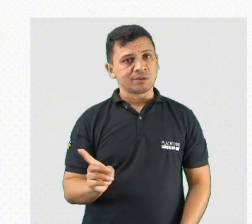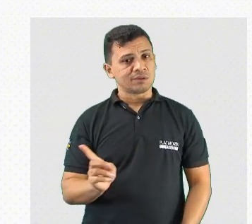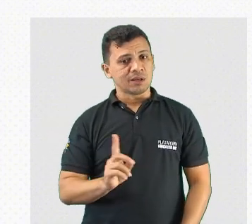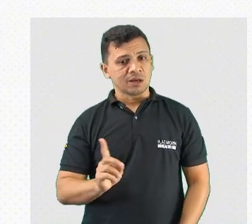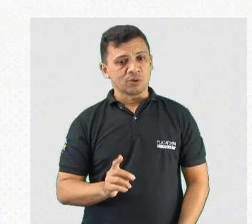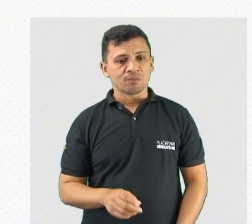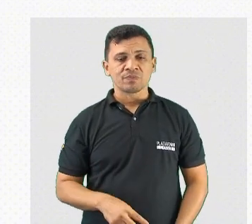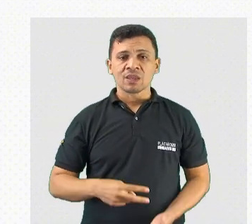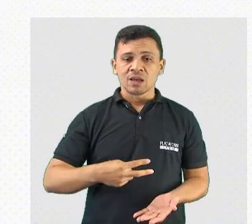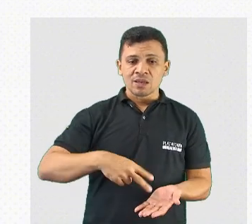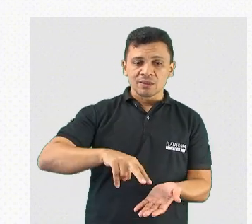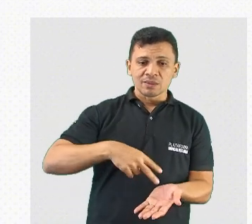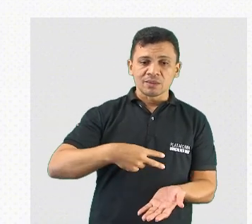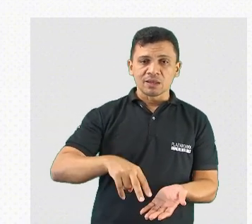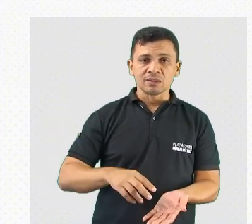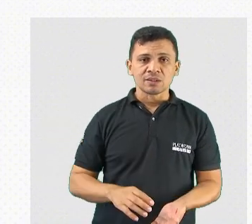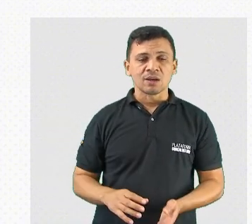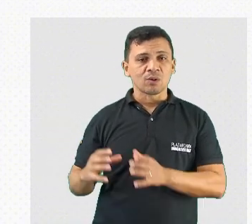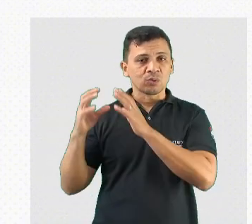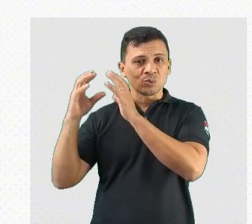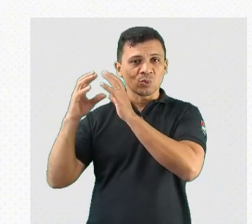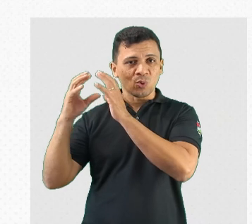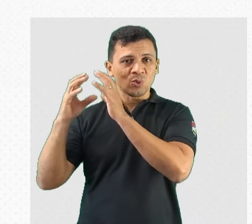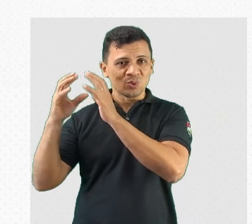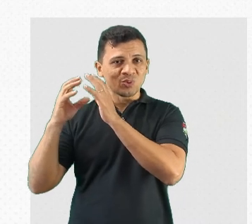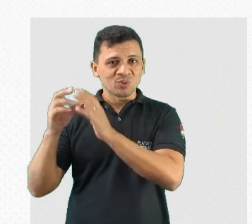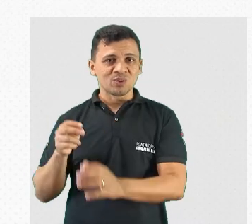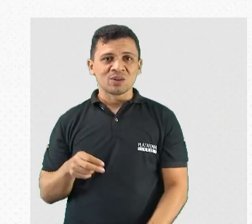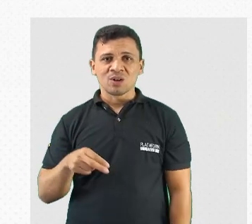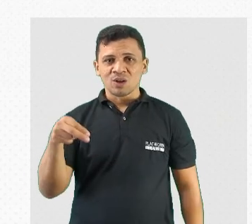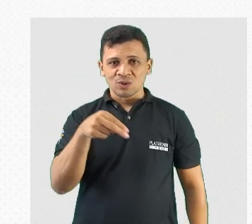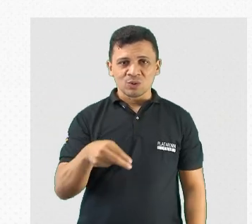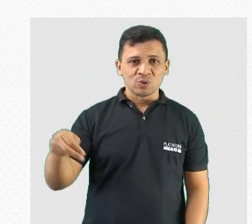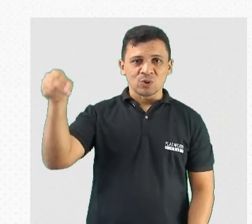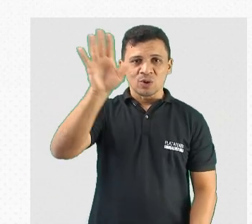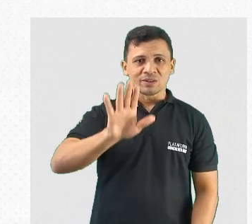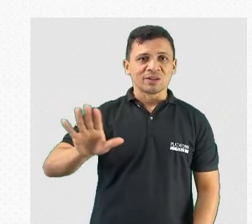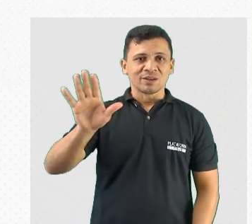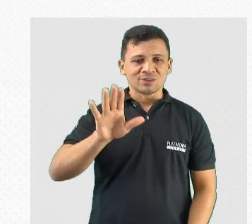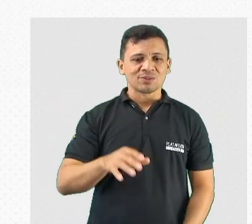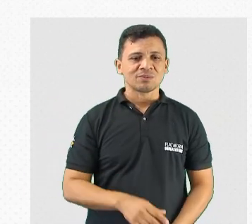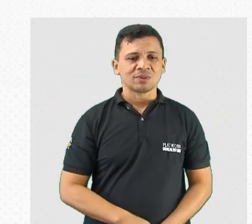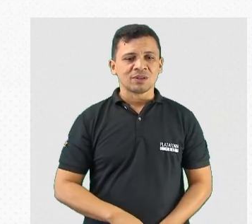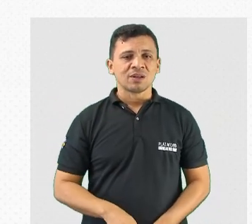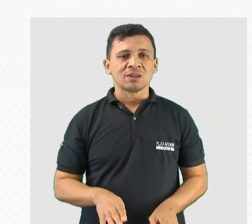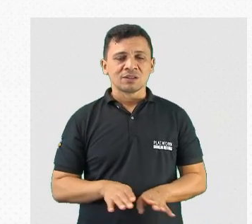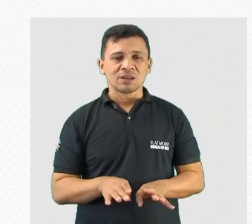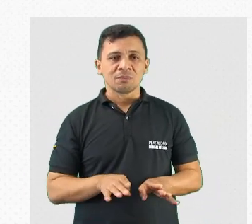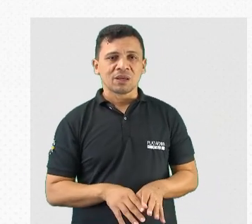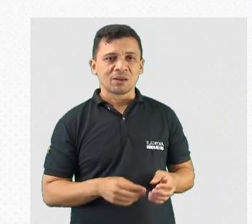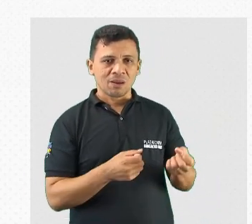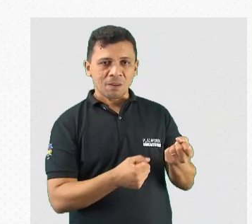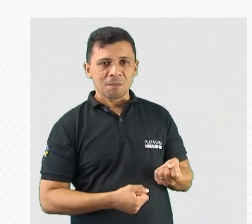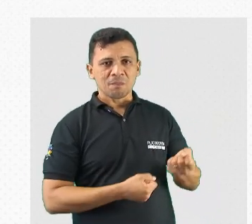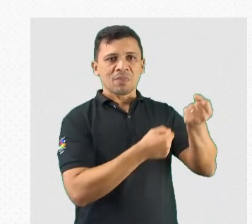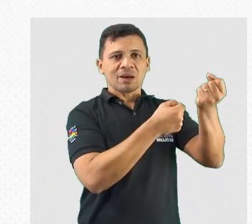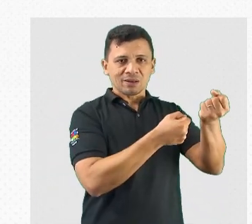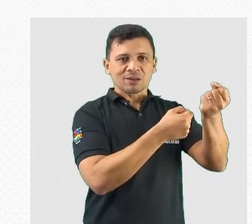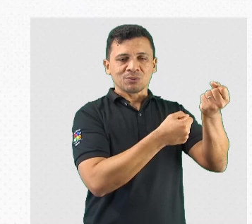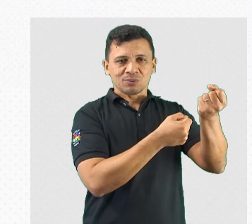coco, né, que é uma dança de roda, Nordeste, tem uma influência afro-indígena. Maracatu, Nordeste novamente, um cortejo